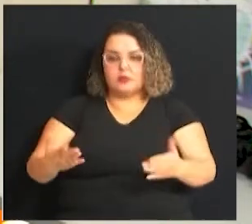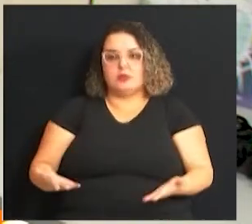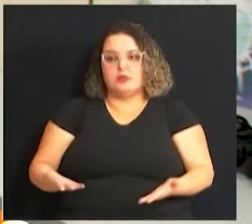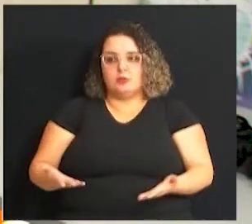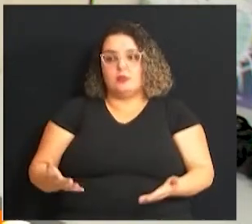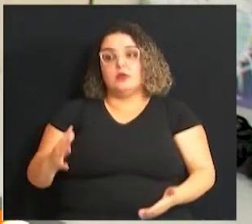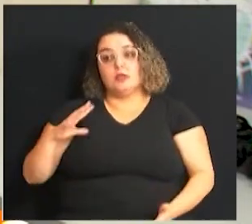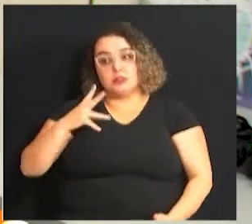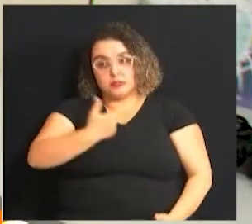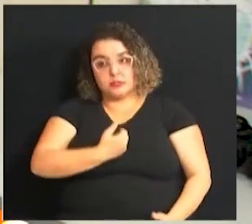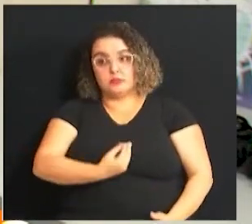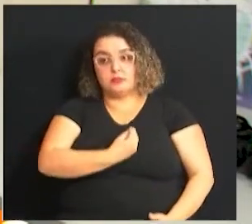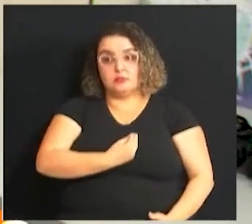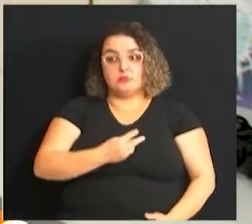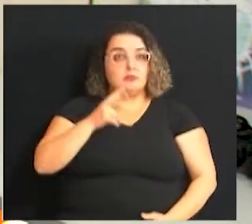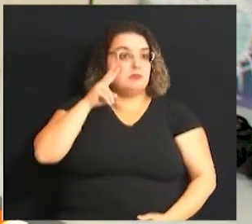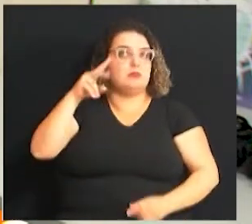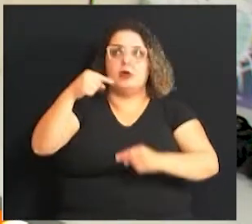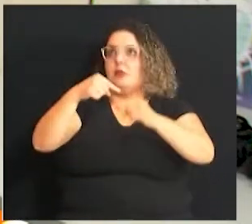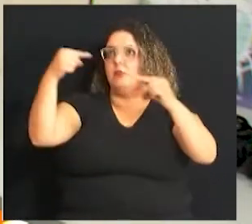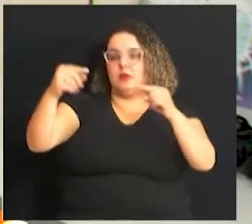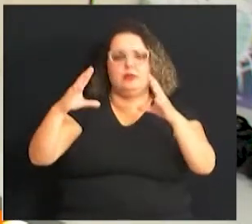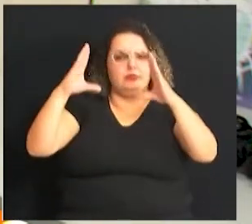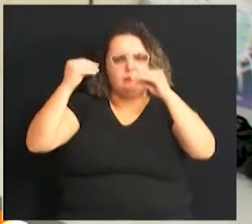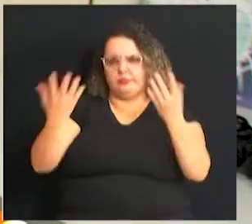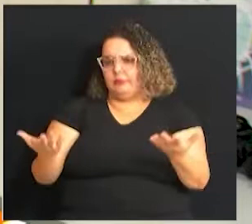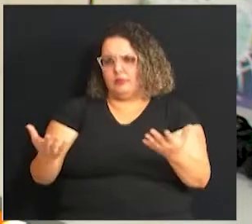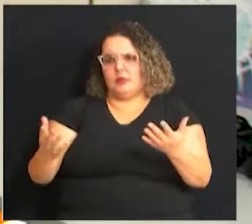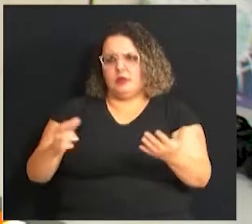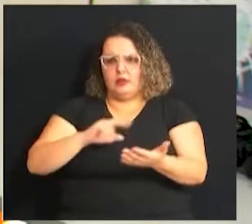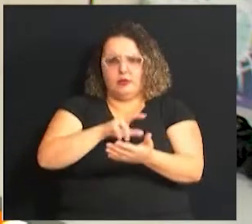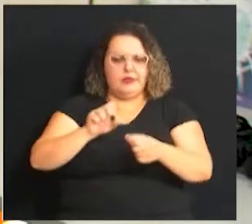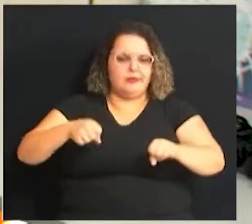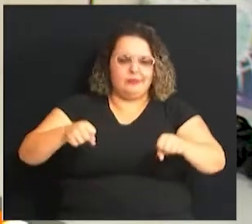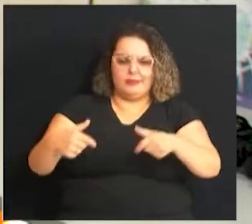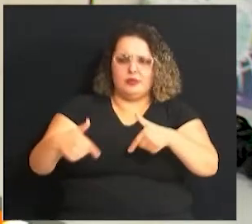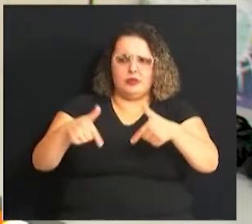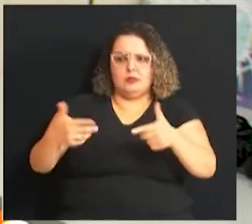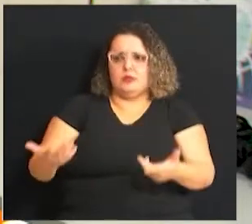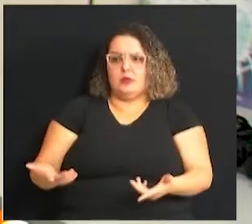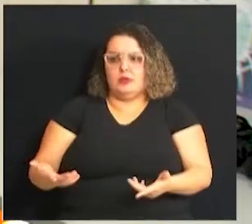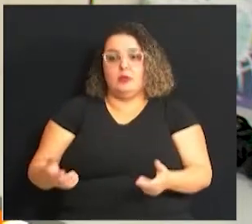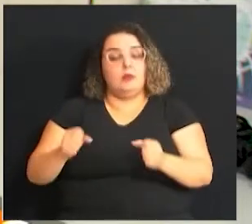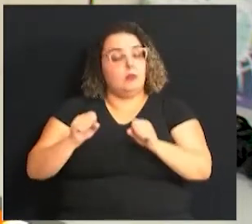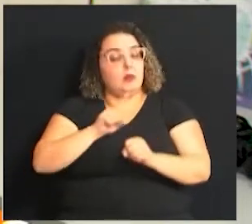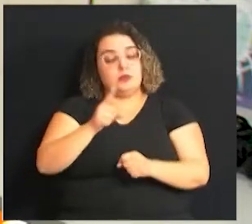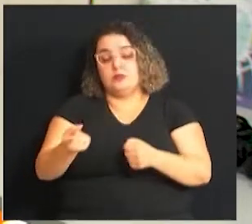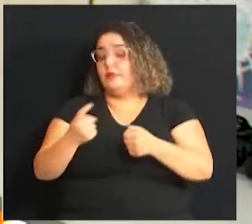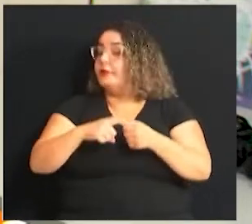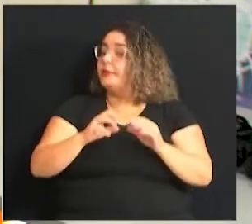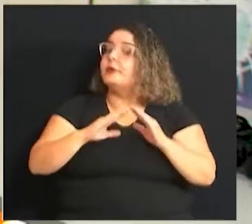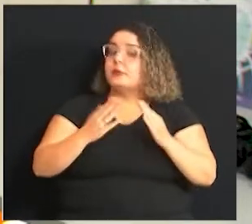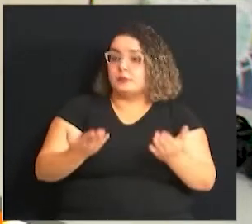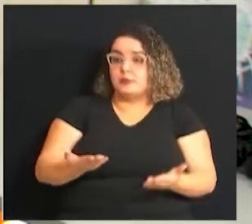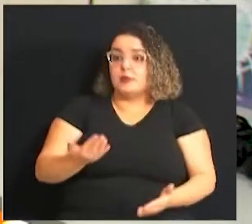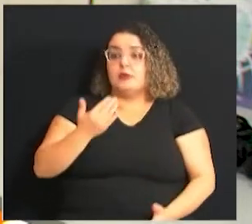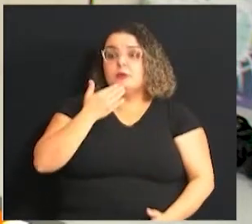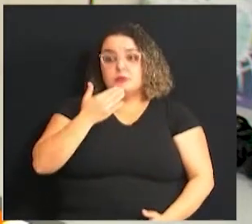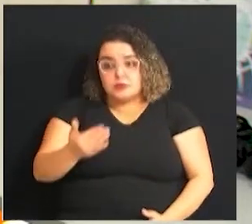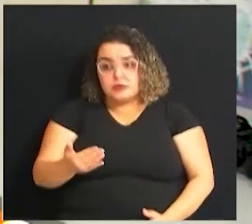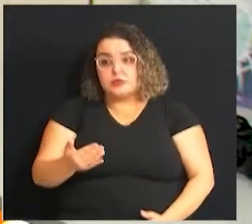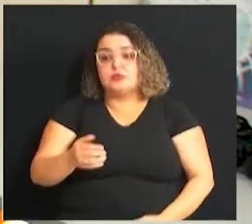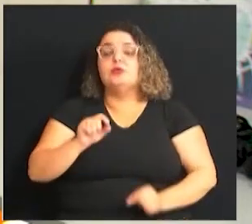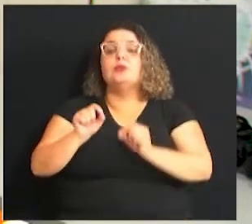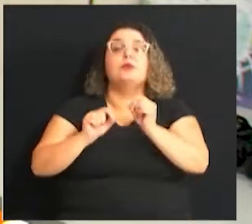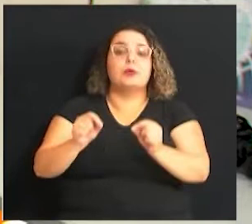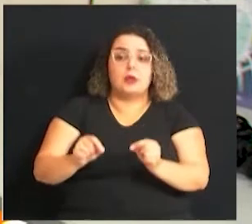levantada, que salva a vida dele, porque uma linha você não enxerga. Se for de noite ainda, com um monte de motoboy trabalhando, você pode não voltar para casa. A gente está pedindo